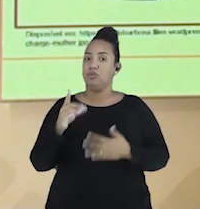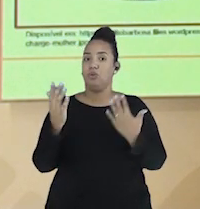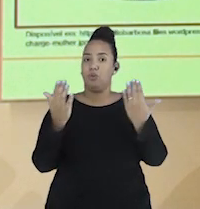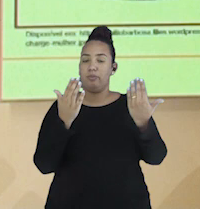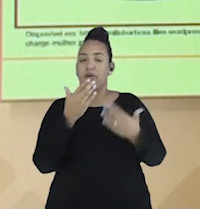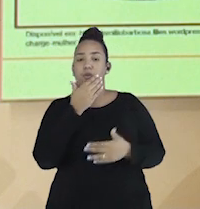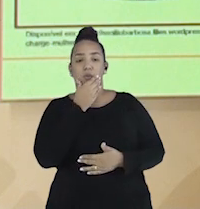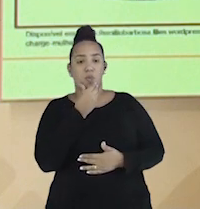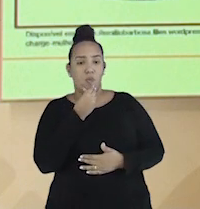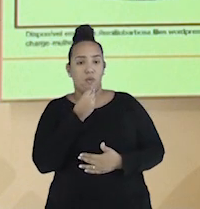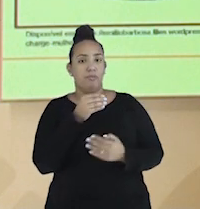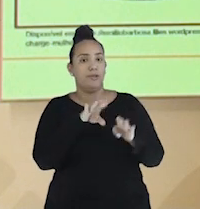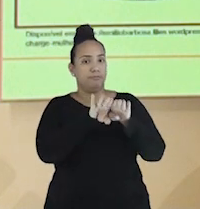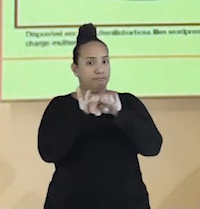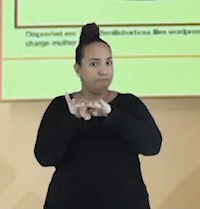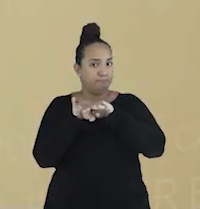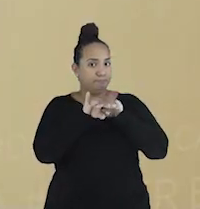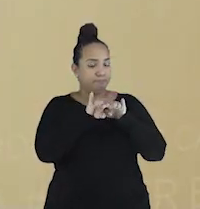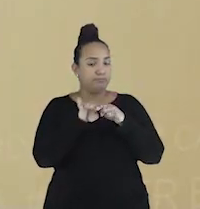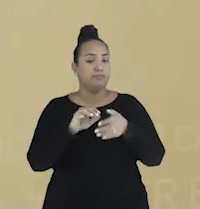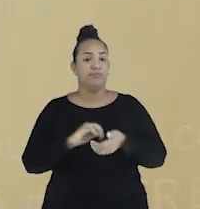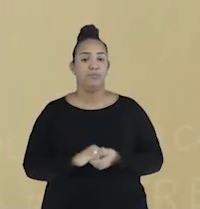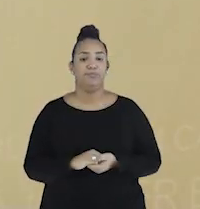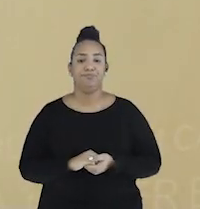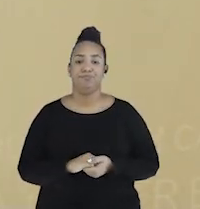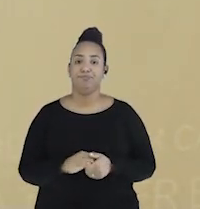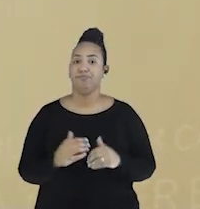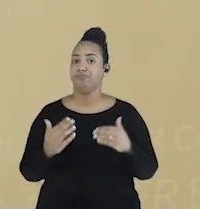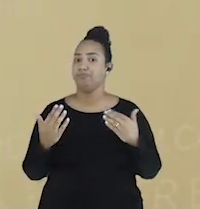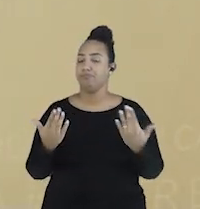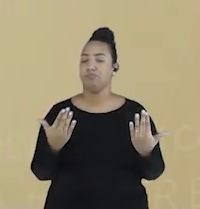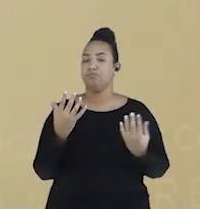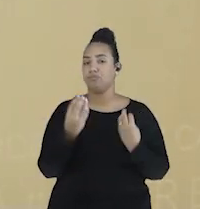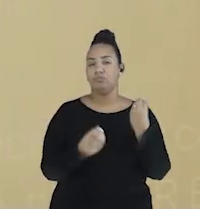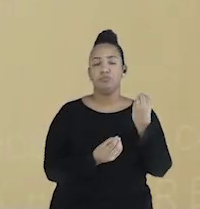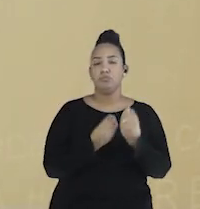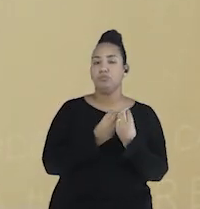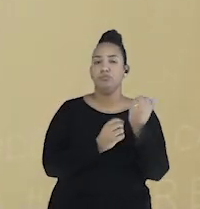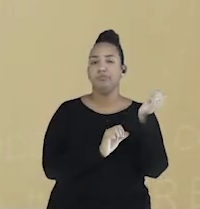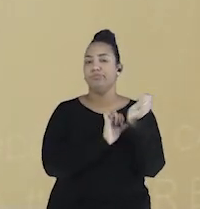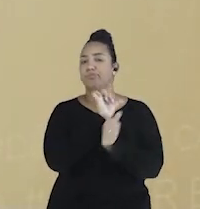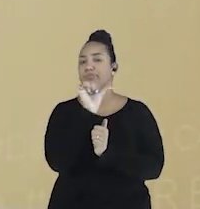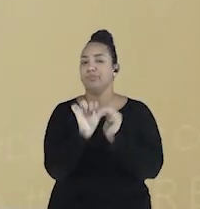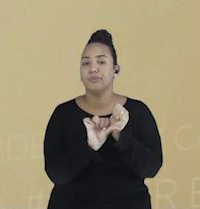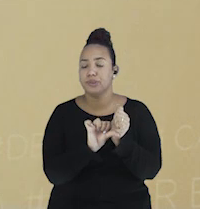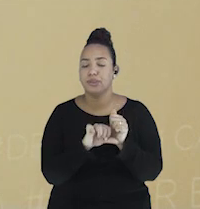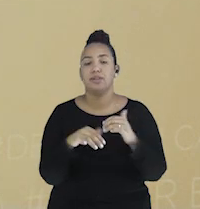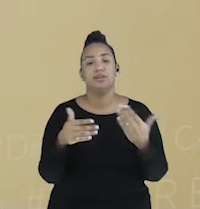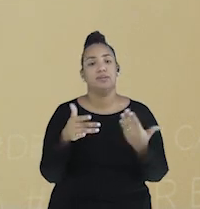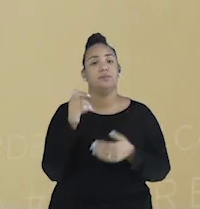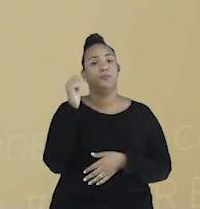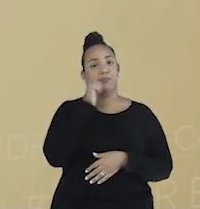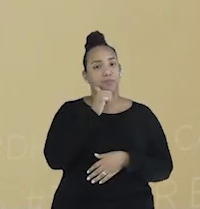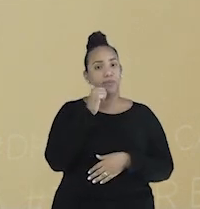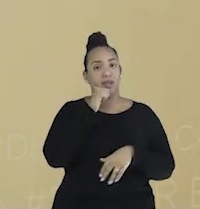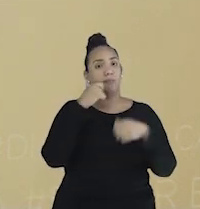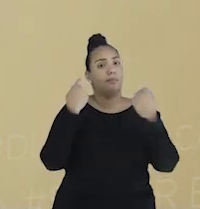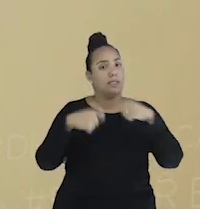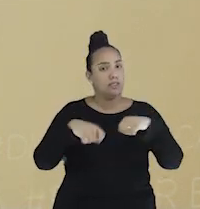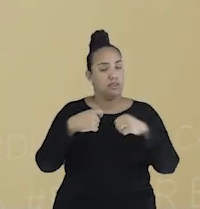em relação aos homens. Para que essa realidade mude para melhor, as mulheres precisam